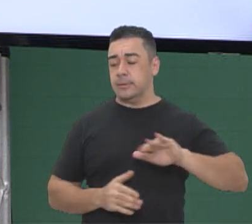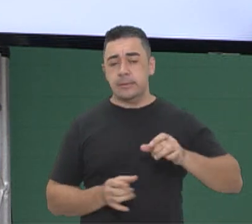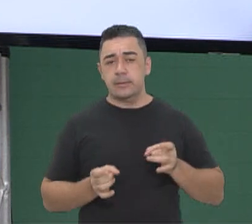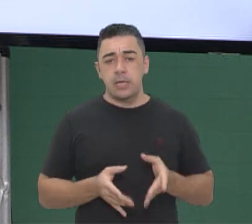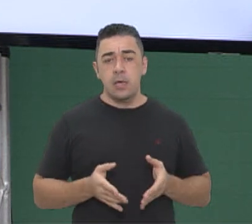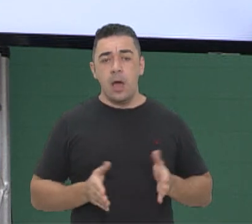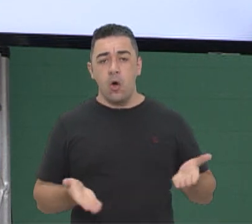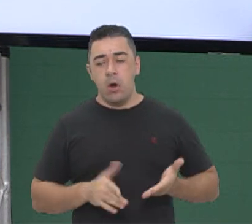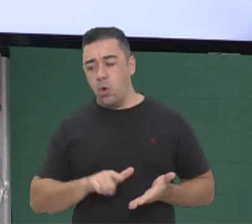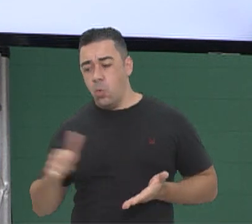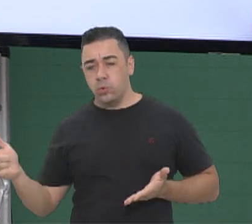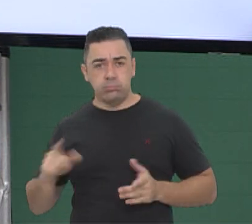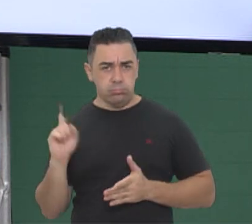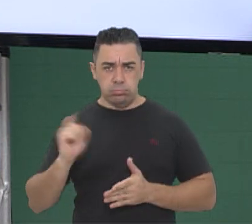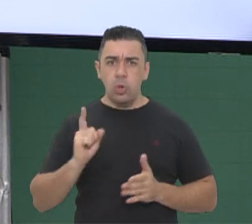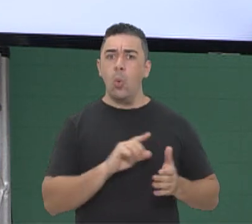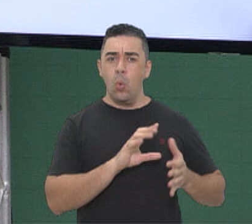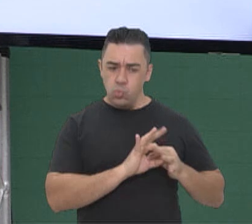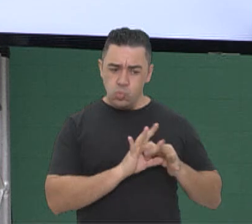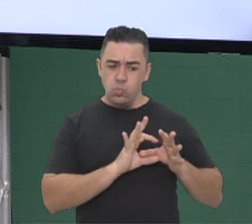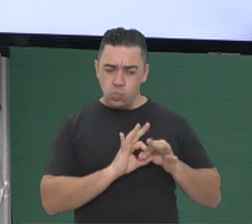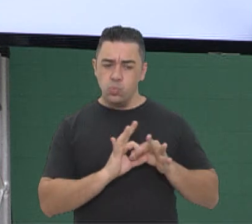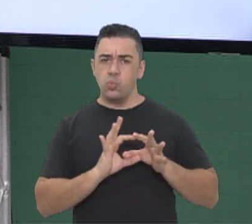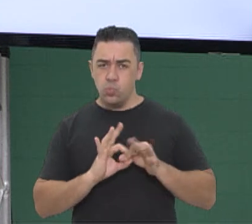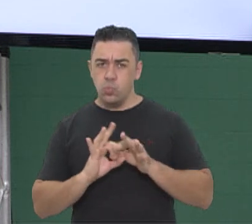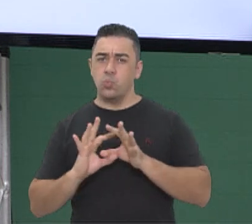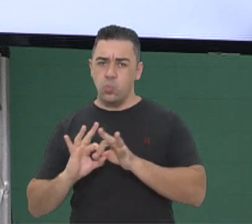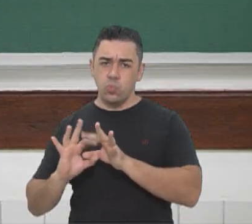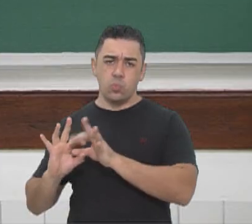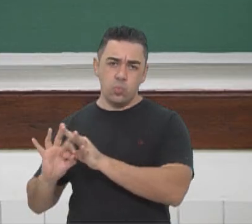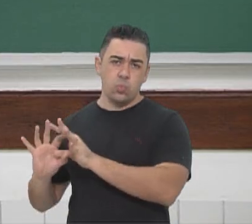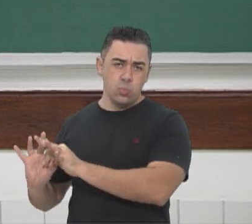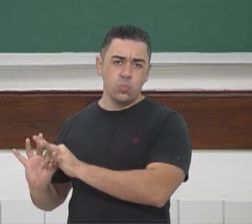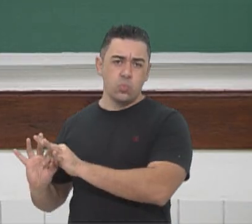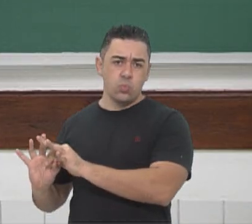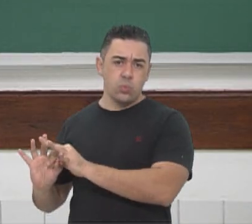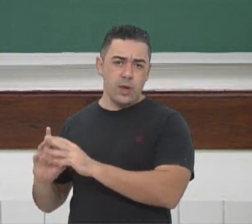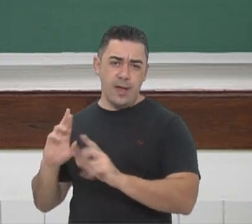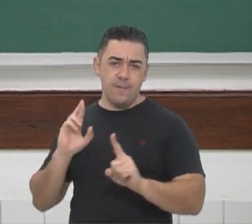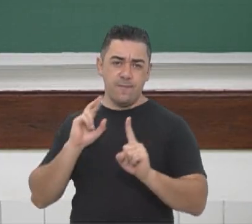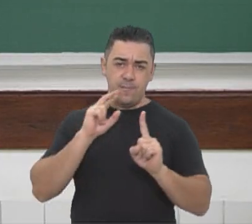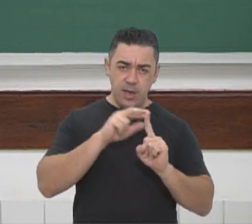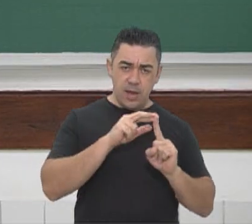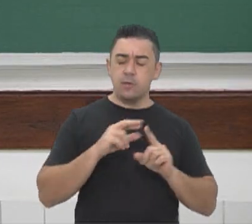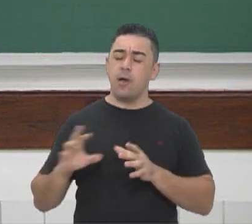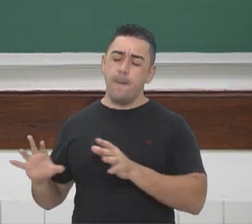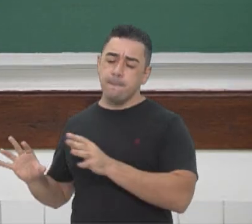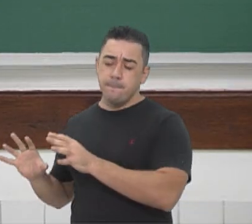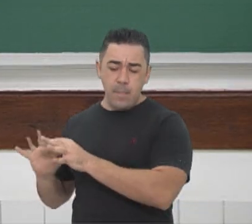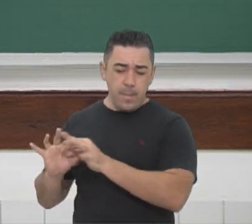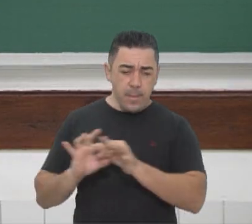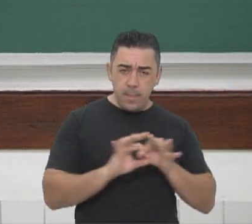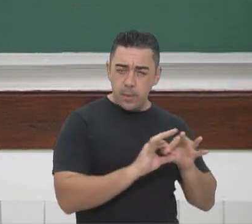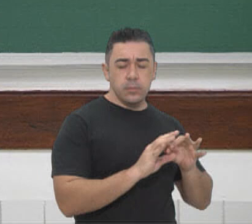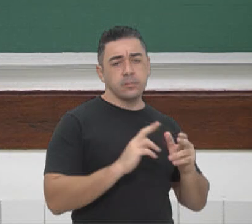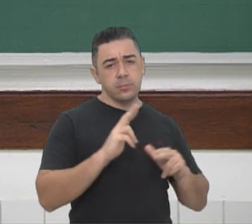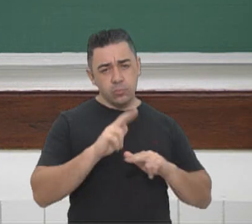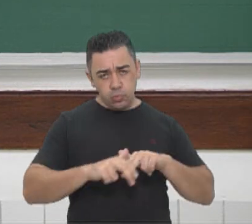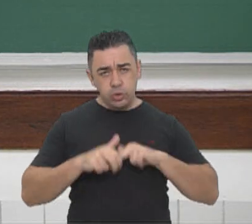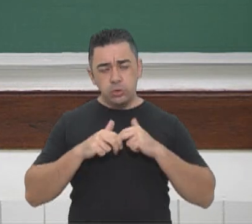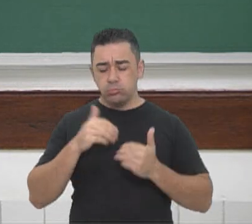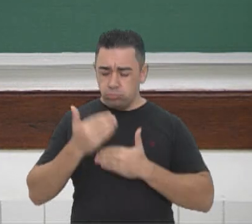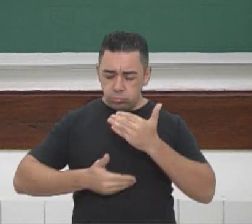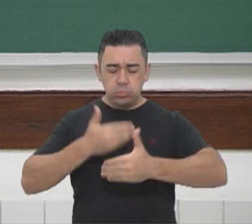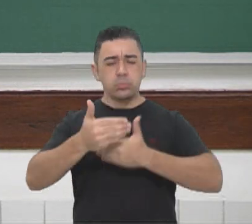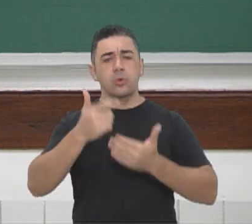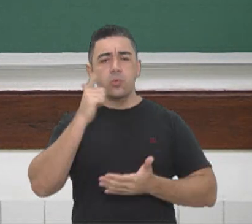e vamos fazer outra coisa. Então um conteúdo está interligado ao outro. É referência para que eu possa, de uma forma progressiva,